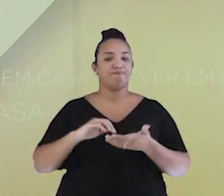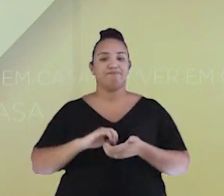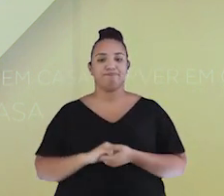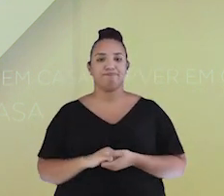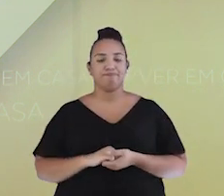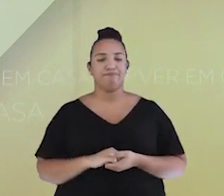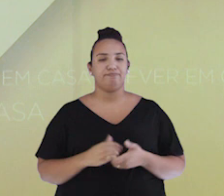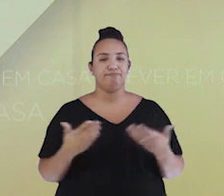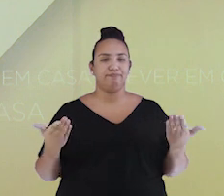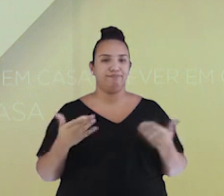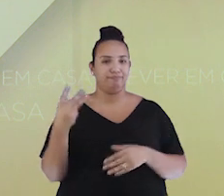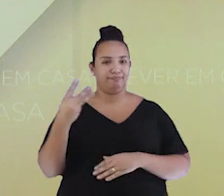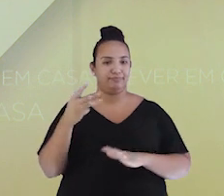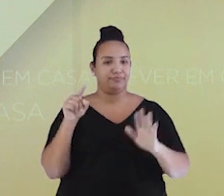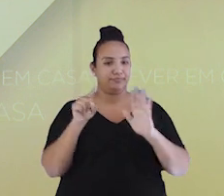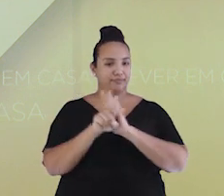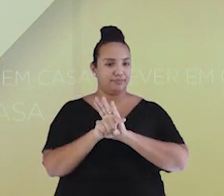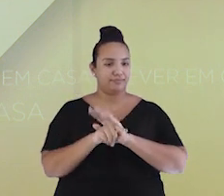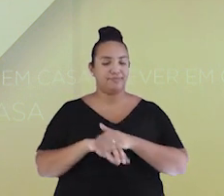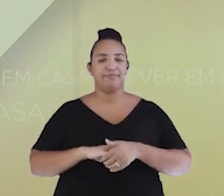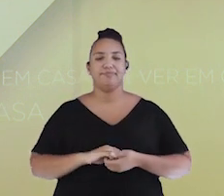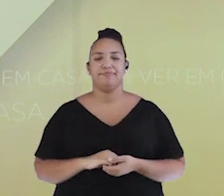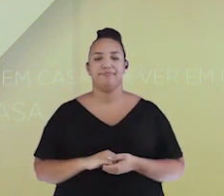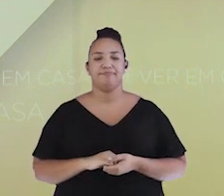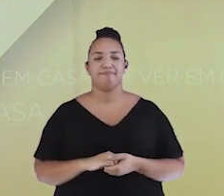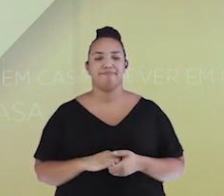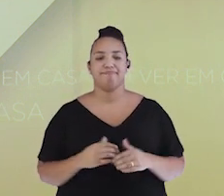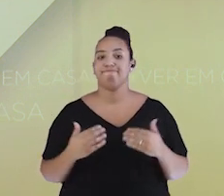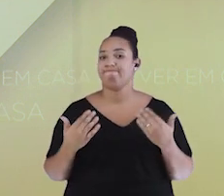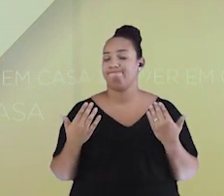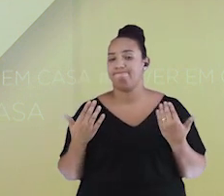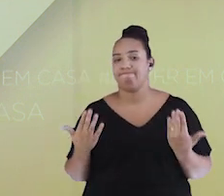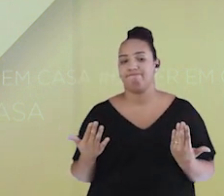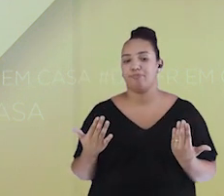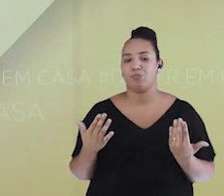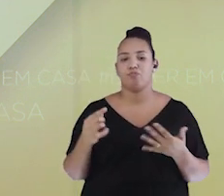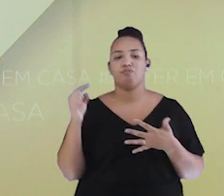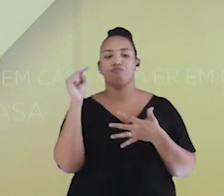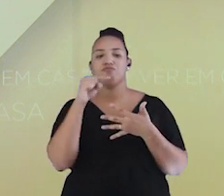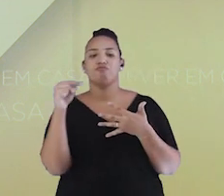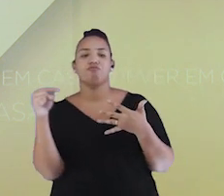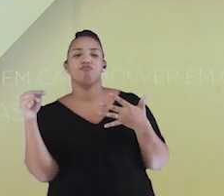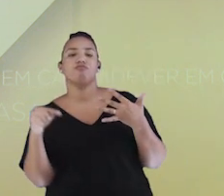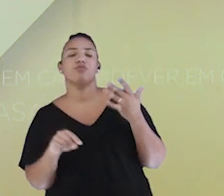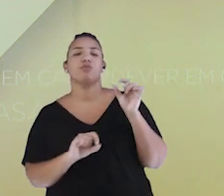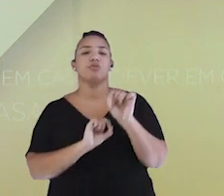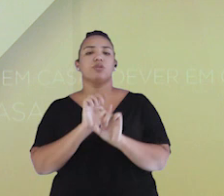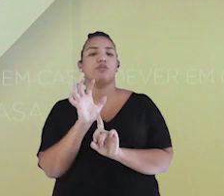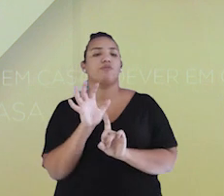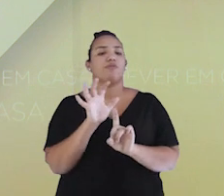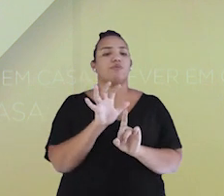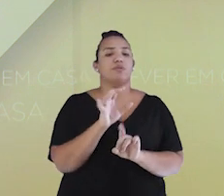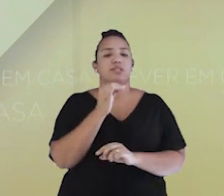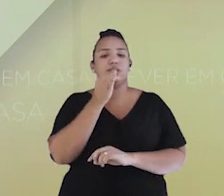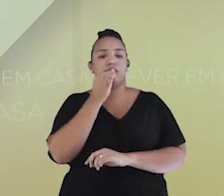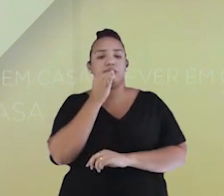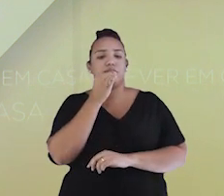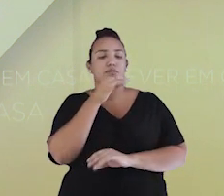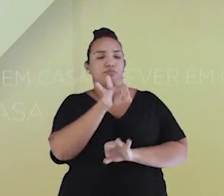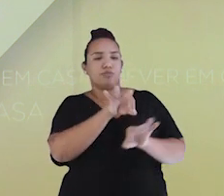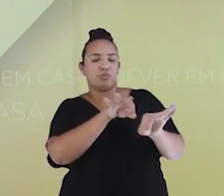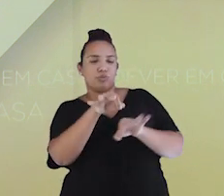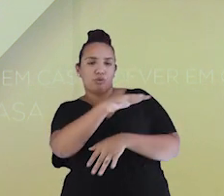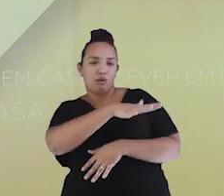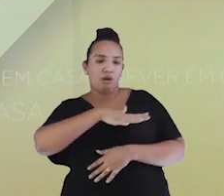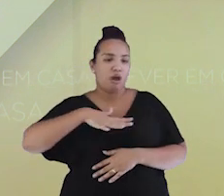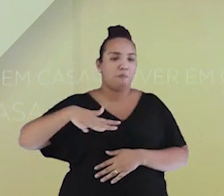4? Agora vamos à próxima questão. Bom, que fatores influenciam na